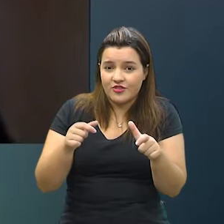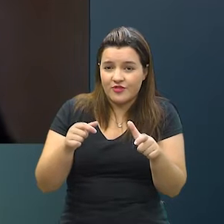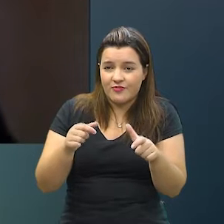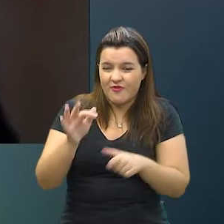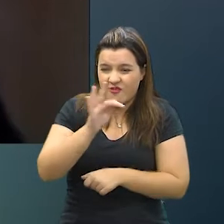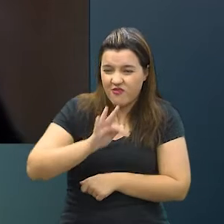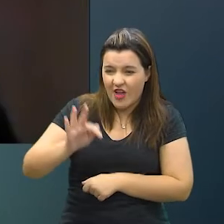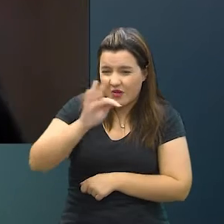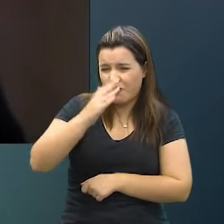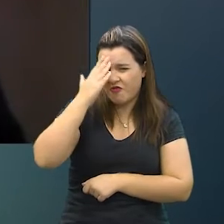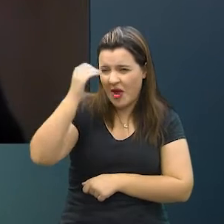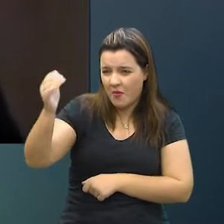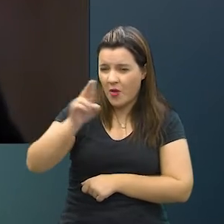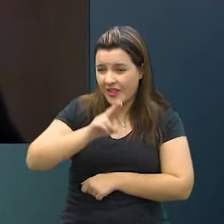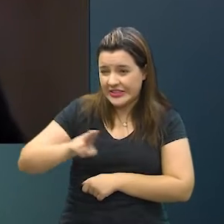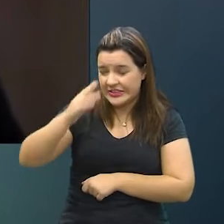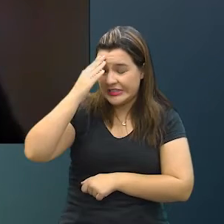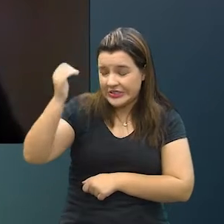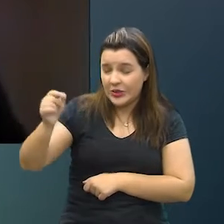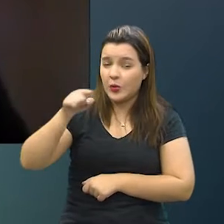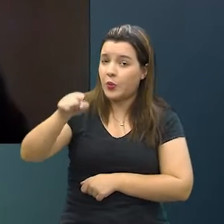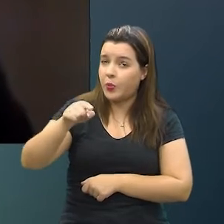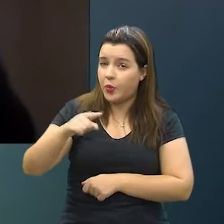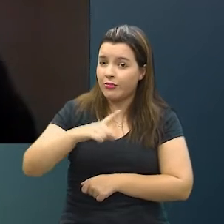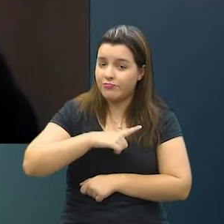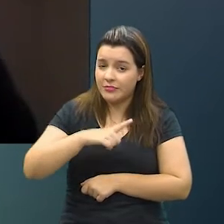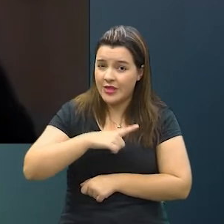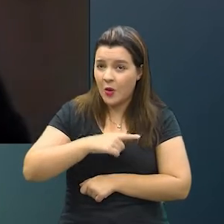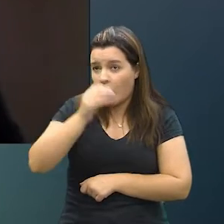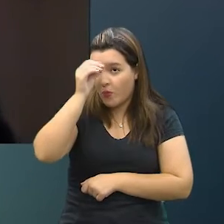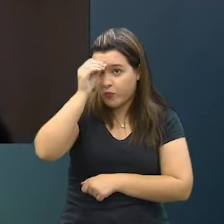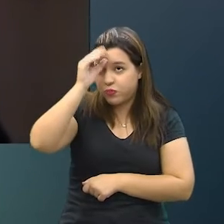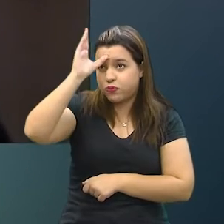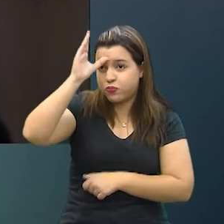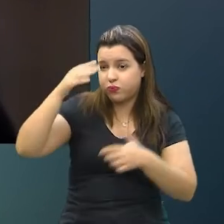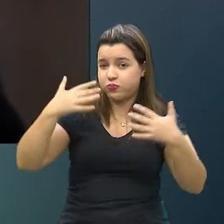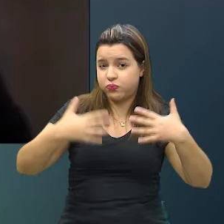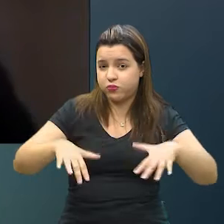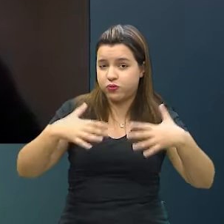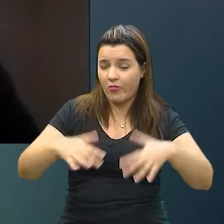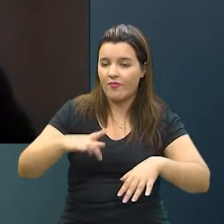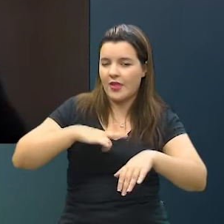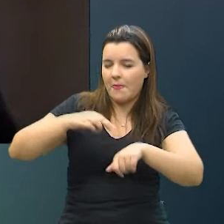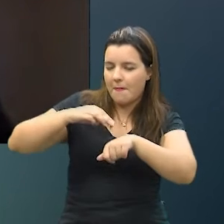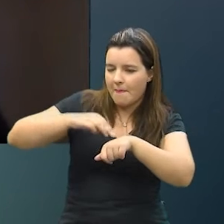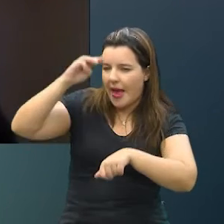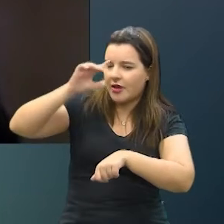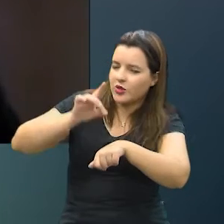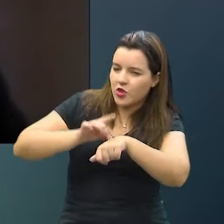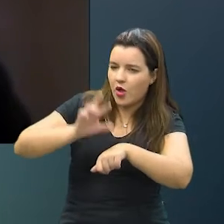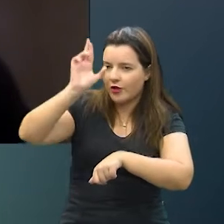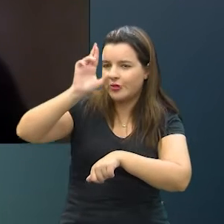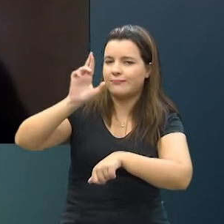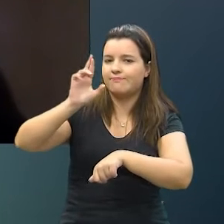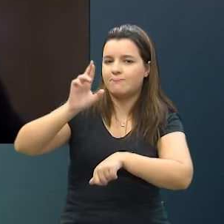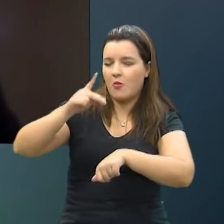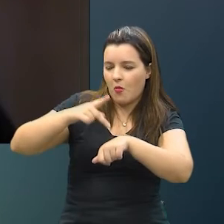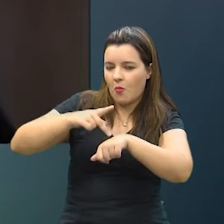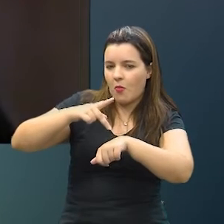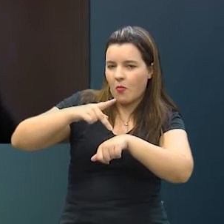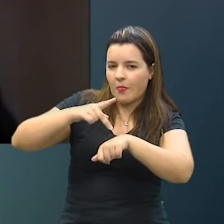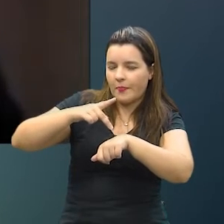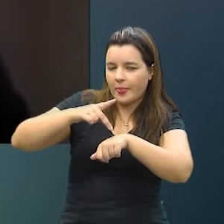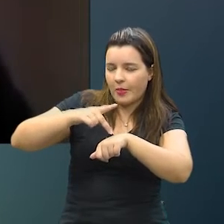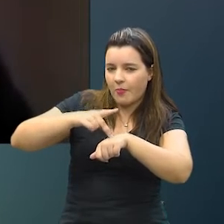tem um poderio de conhecimento muito grande. Né? E hoje existem grandes mestres, grandes doutores, pós-doutores,